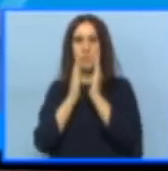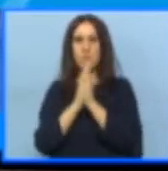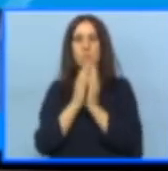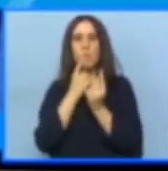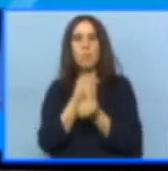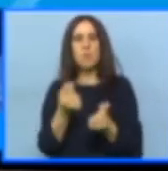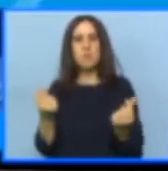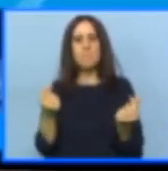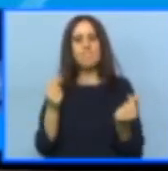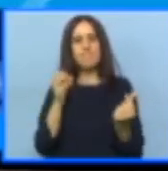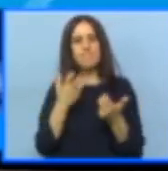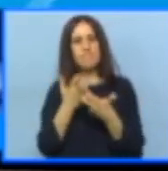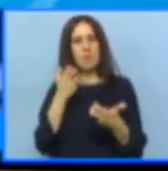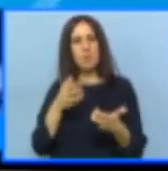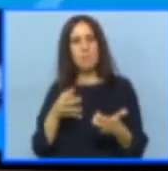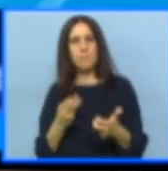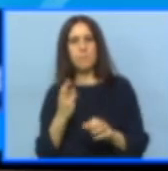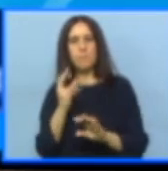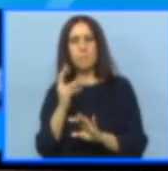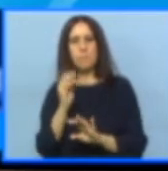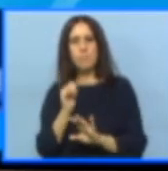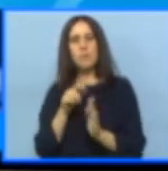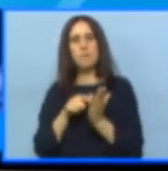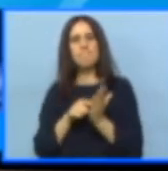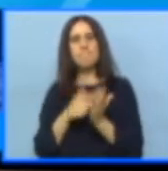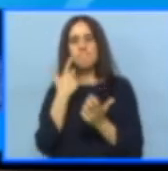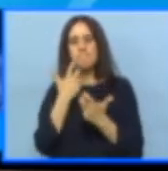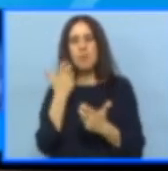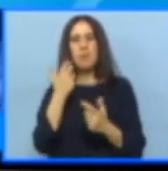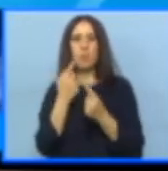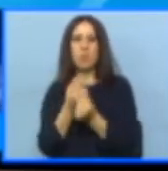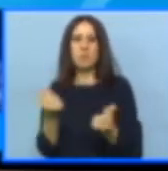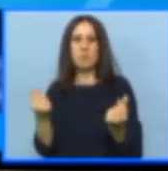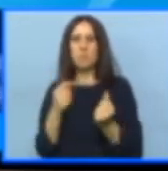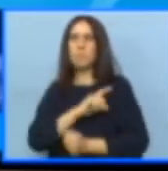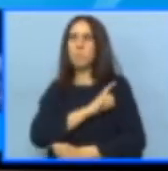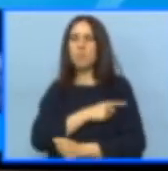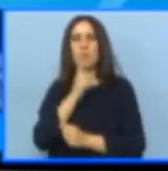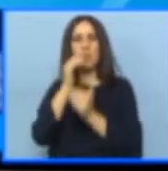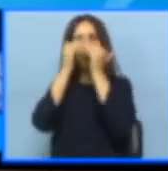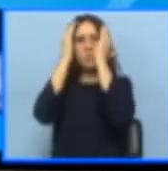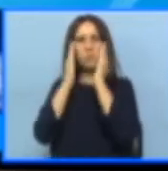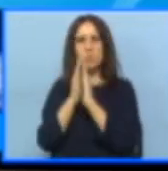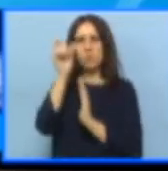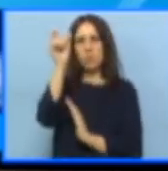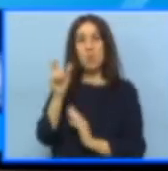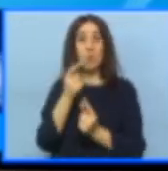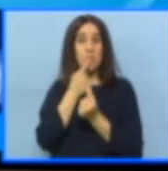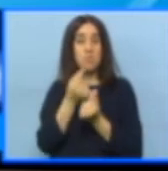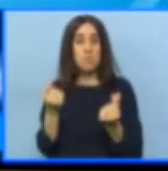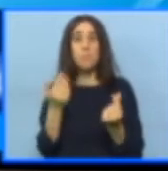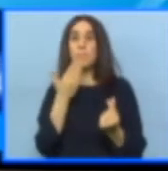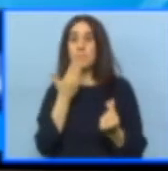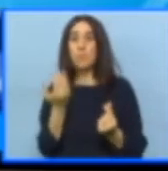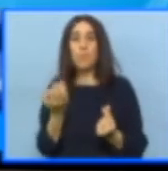temos realmente é realçar a importância do poder da oração a Nossa Senhora, da oração, aliás, que foi um dos pedidos